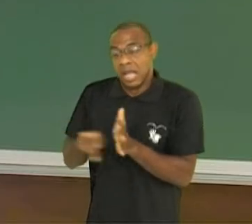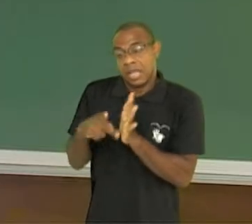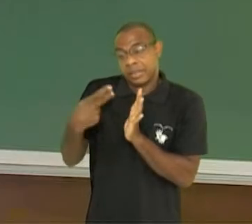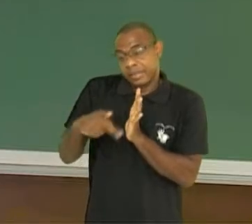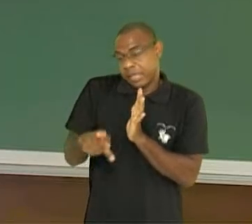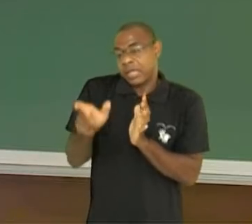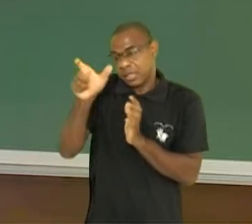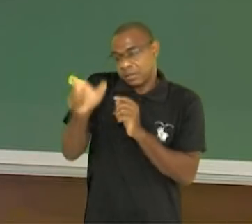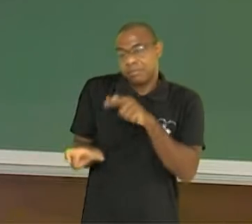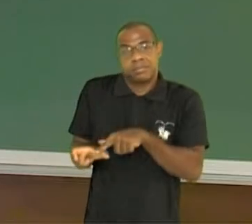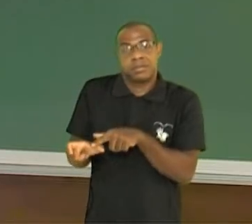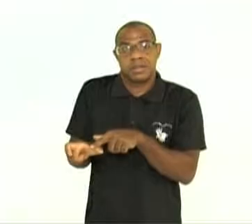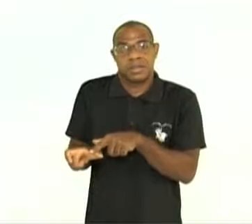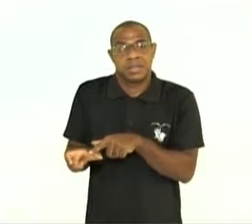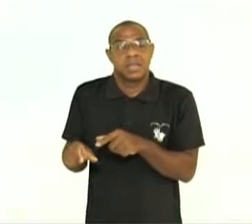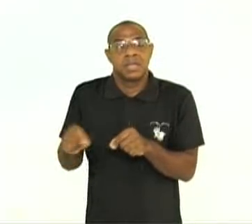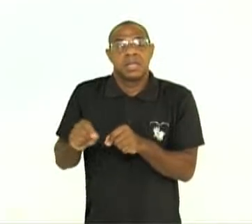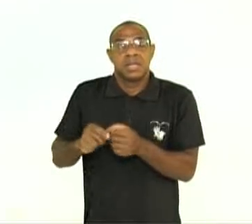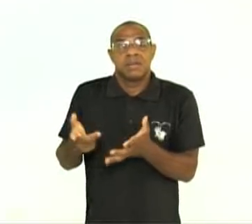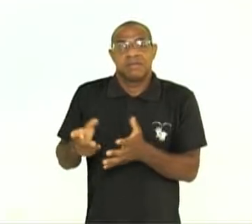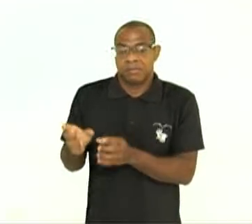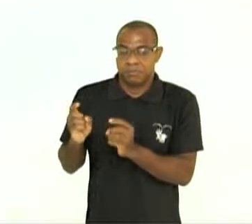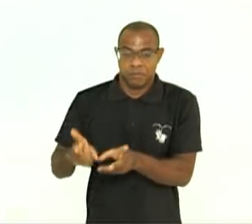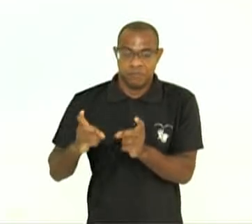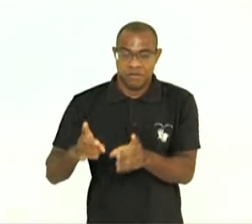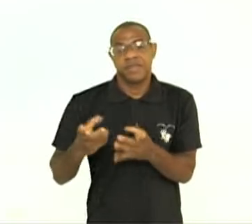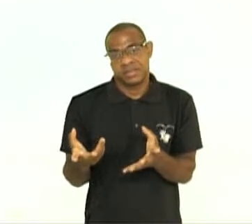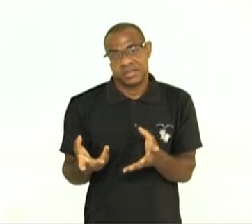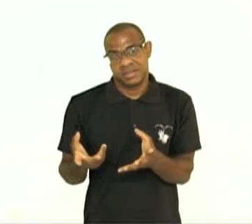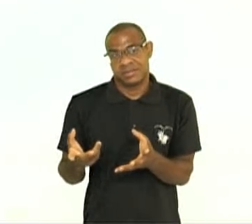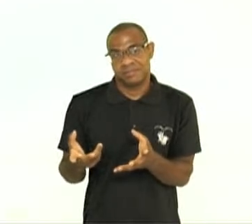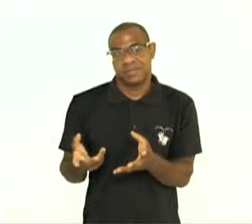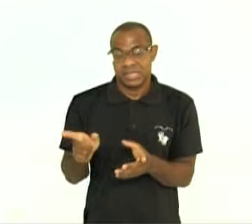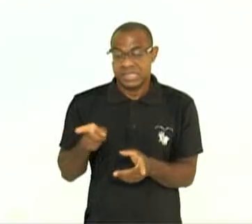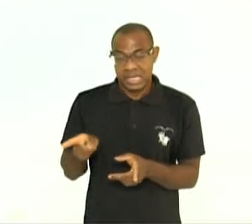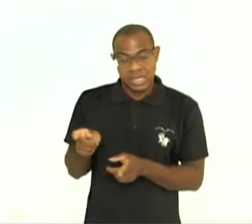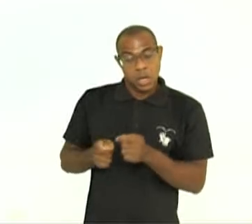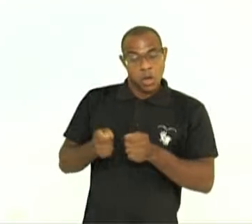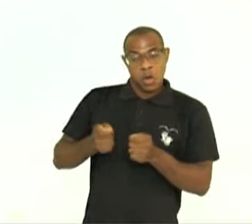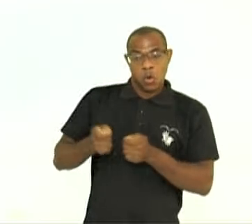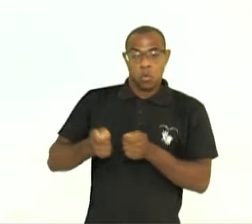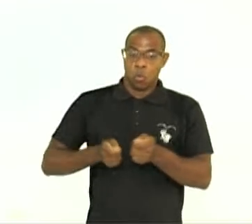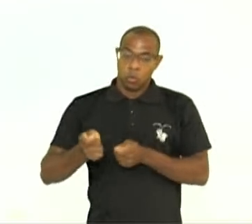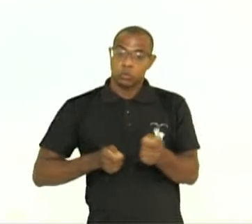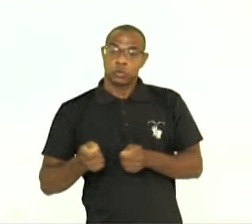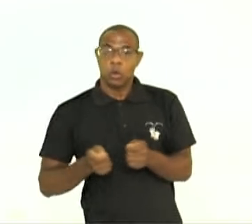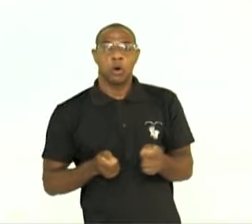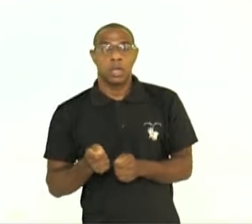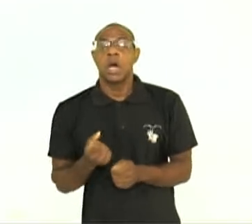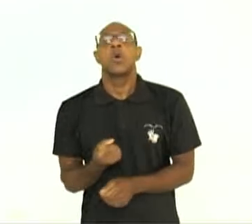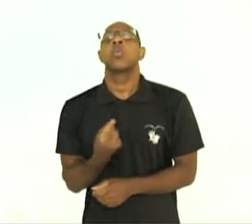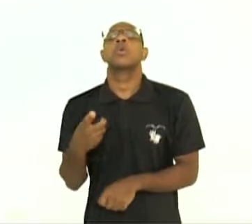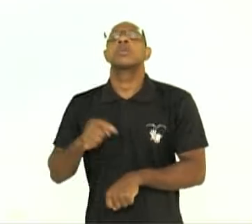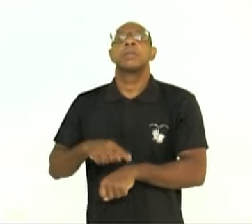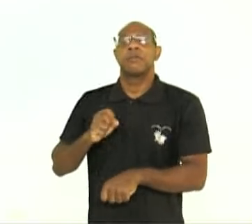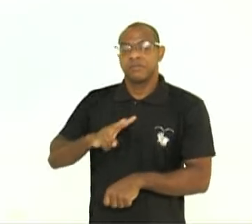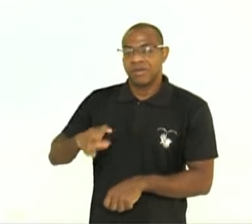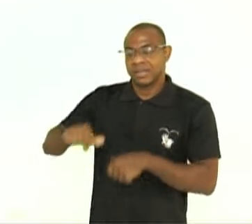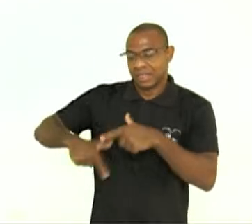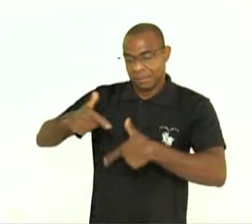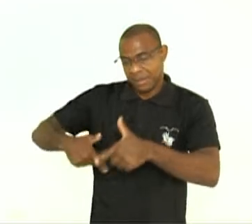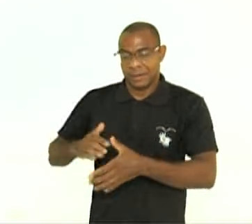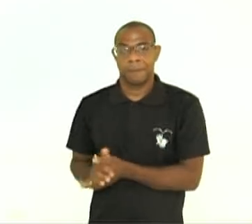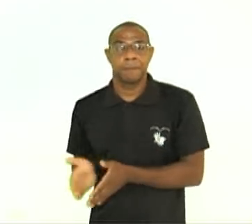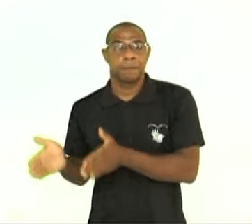ele terminar aquele produto, ele próprio vai vender aquele produto e ele controla quanto tempo ele vai trabalhar naquele produto. Já do lado